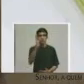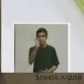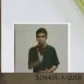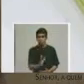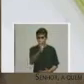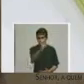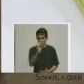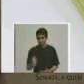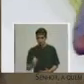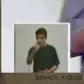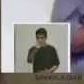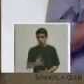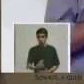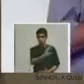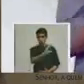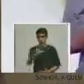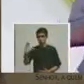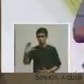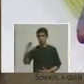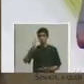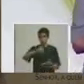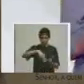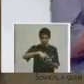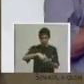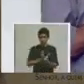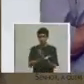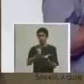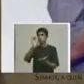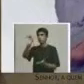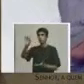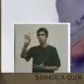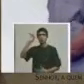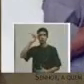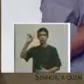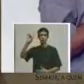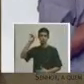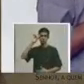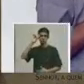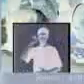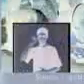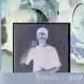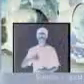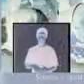palavra frequentemente, diariamente se possível. Só 3%.